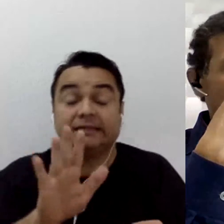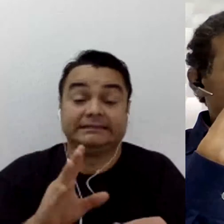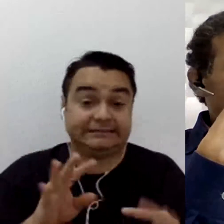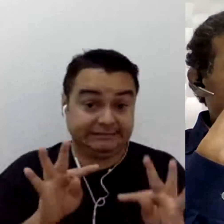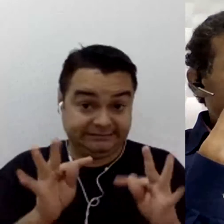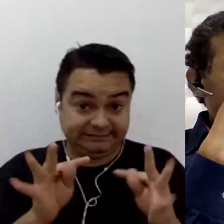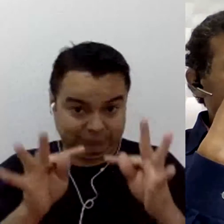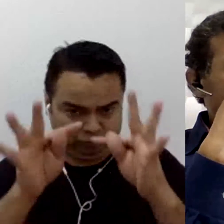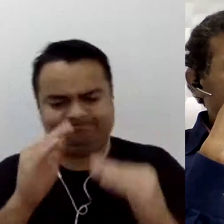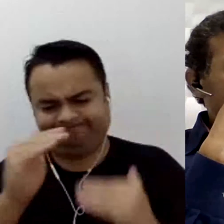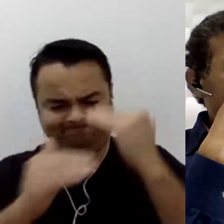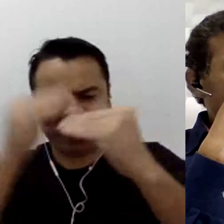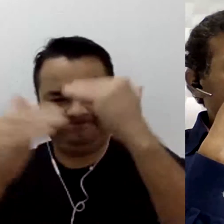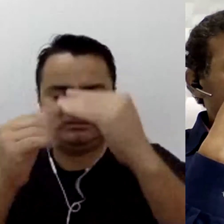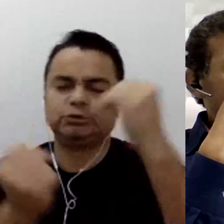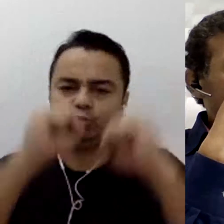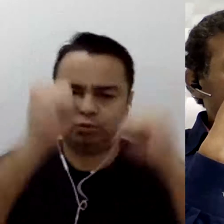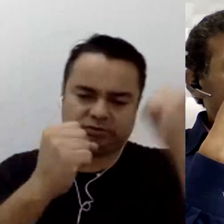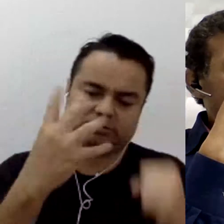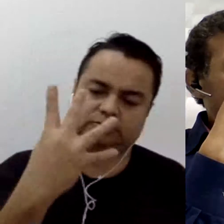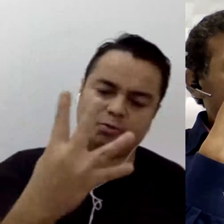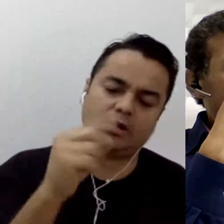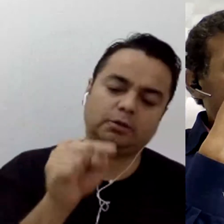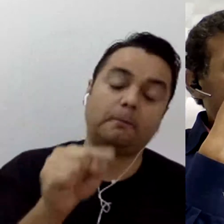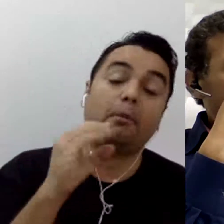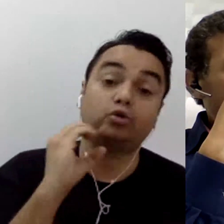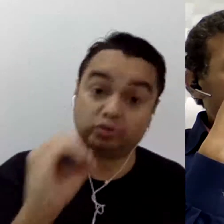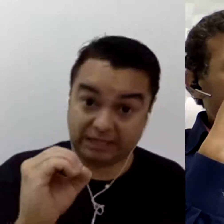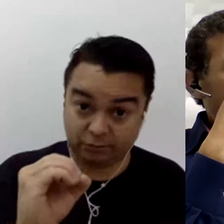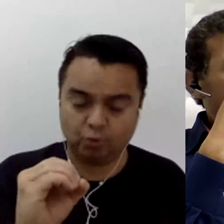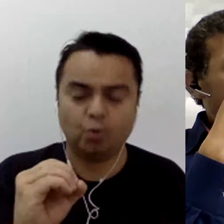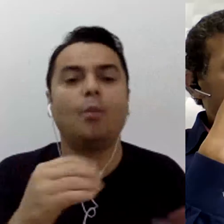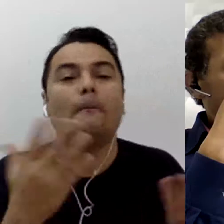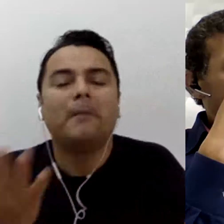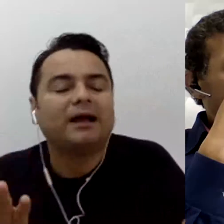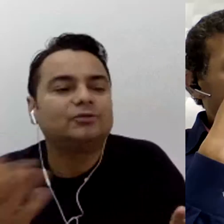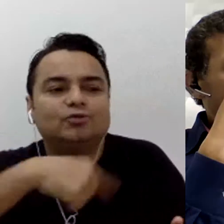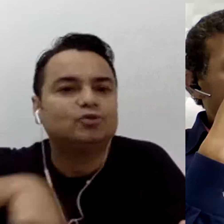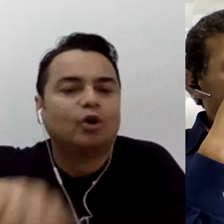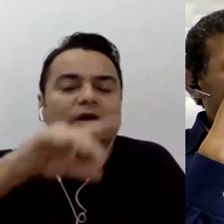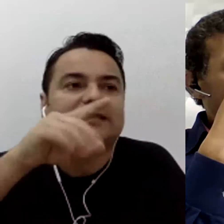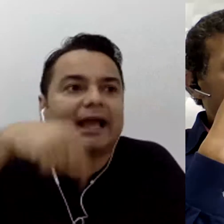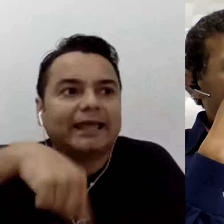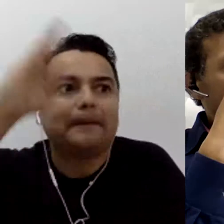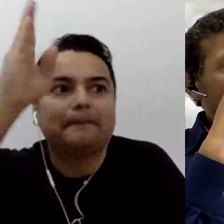a indústria 4.0 se encontra quão distante da nossa realidade brasileira?